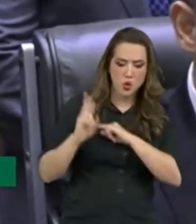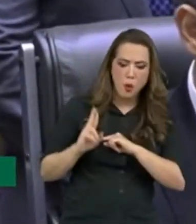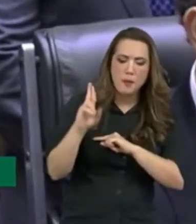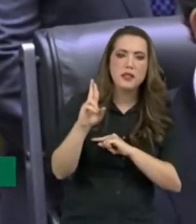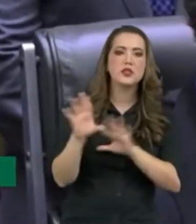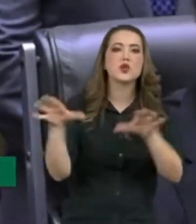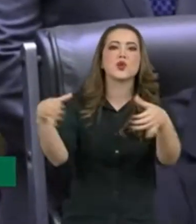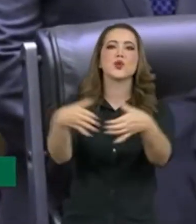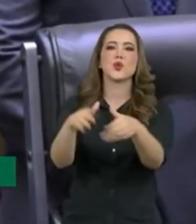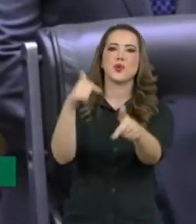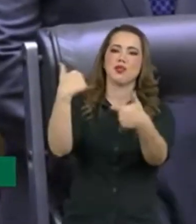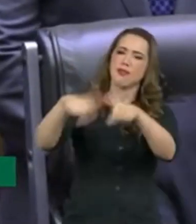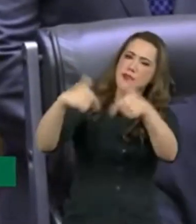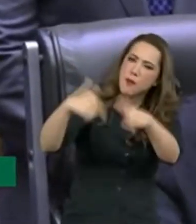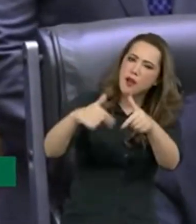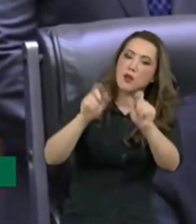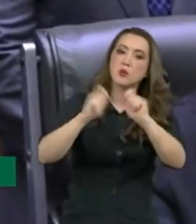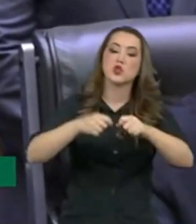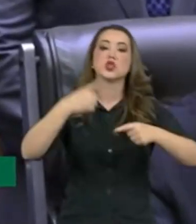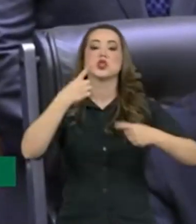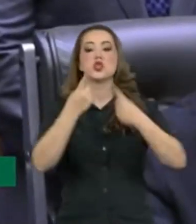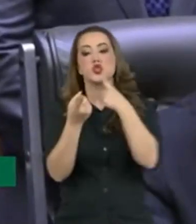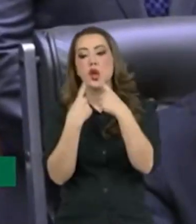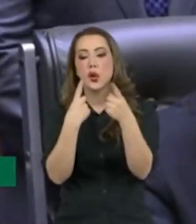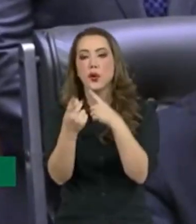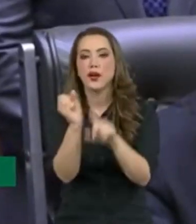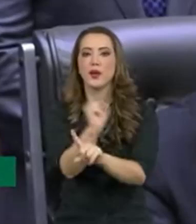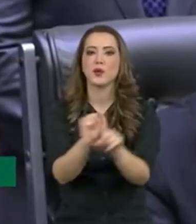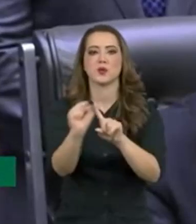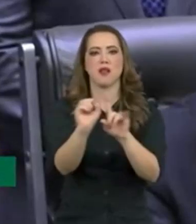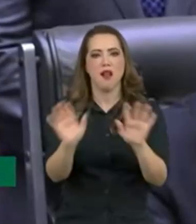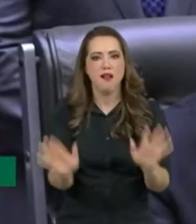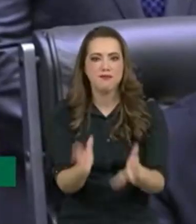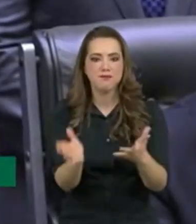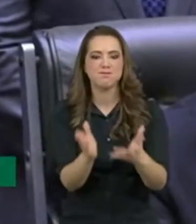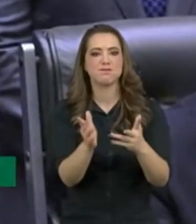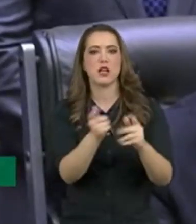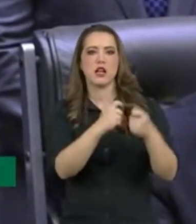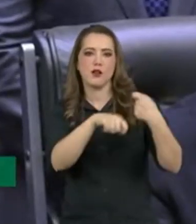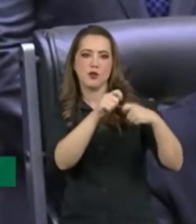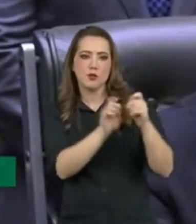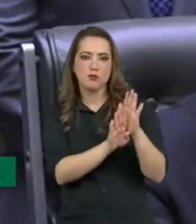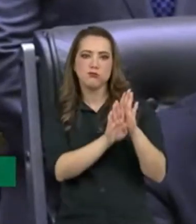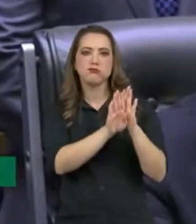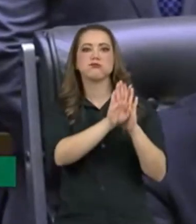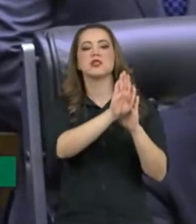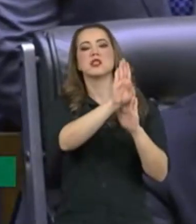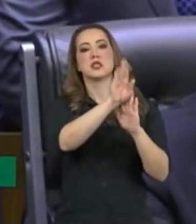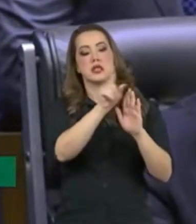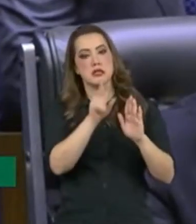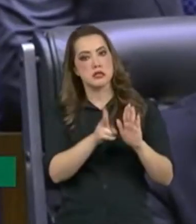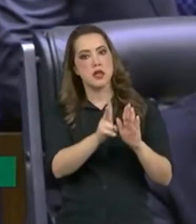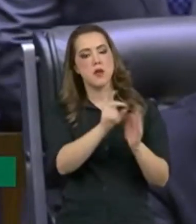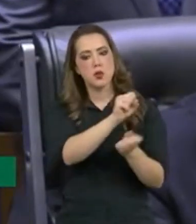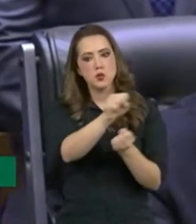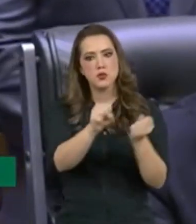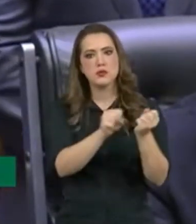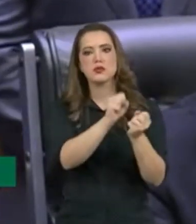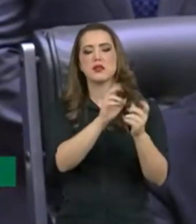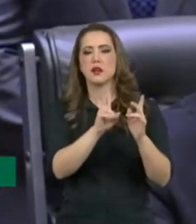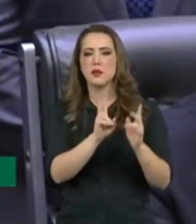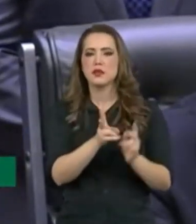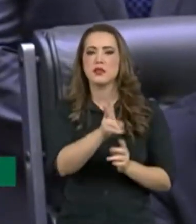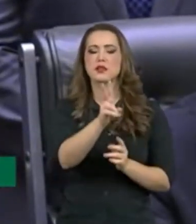sim, dialogar com a sociedade para promover o crescimento econômico de forma sustentável em benefício